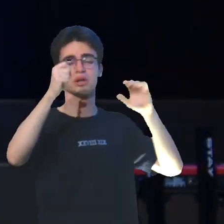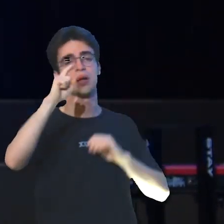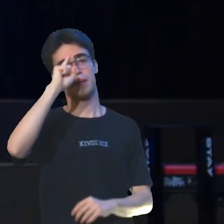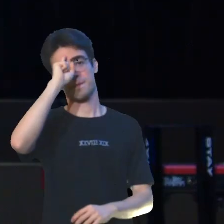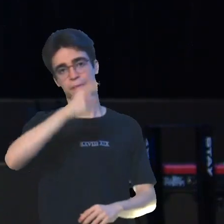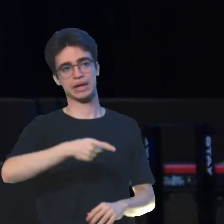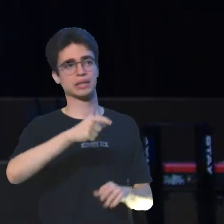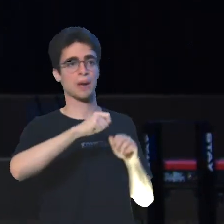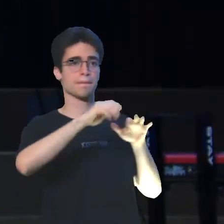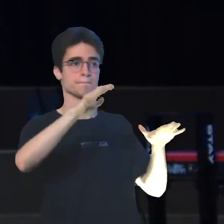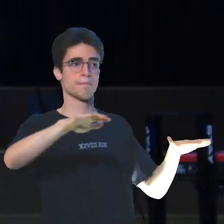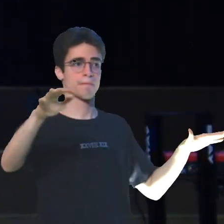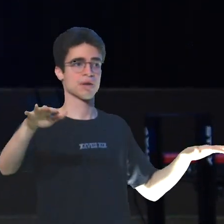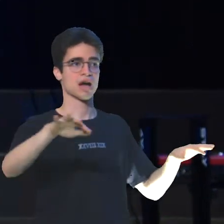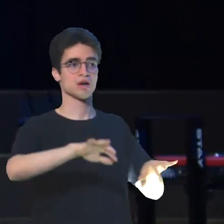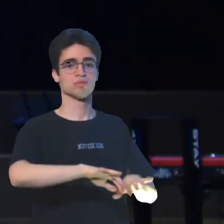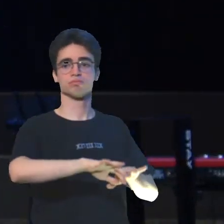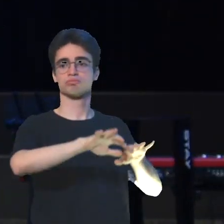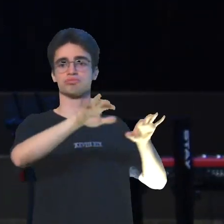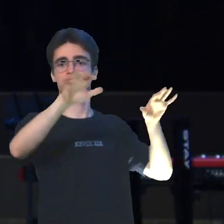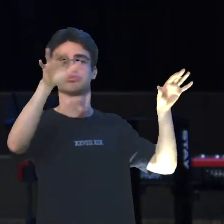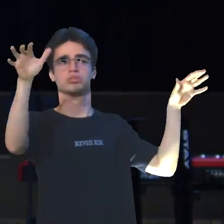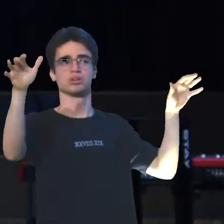se abra. E o Moisés,